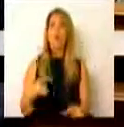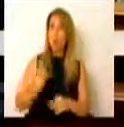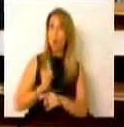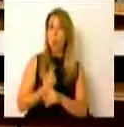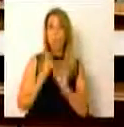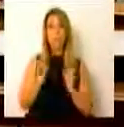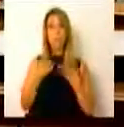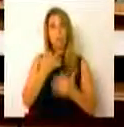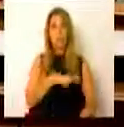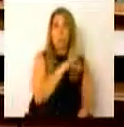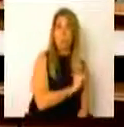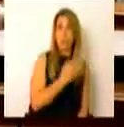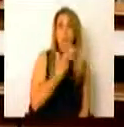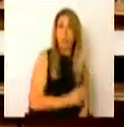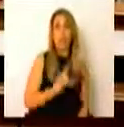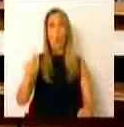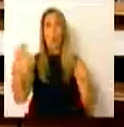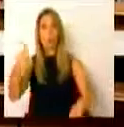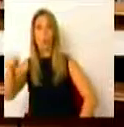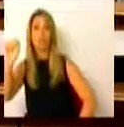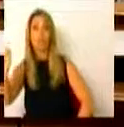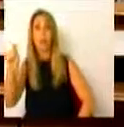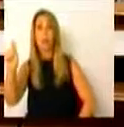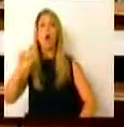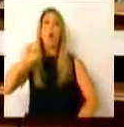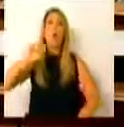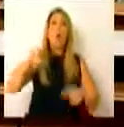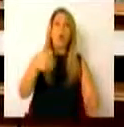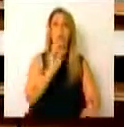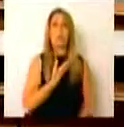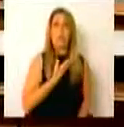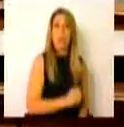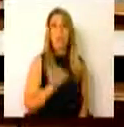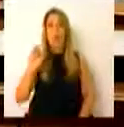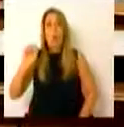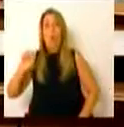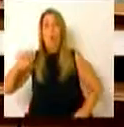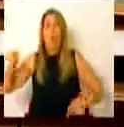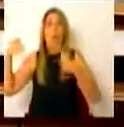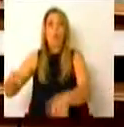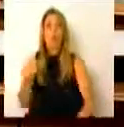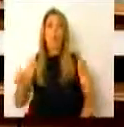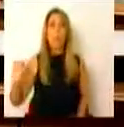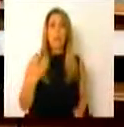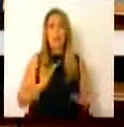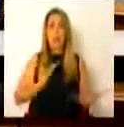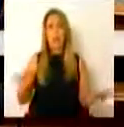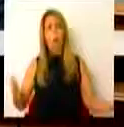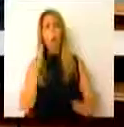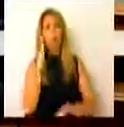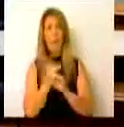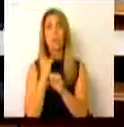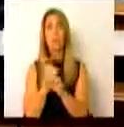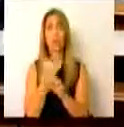Partido Socialista, outras a pedido do Bloco de Esquerda, outras a pedido do CDS, outras a pedido do PSD, precisamente porque estamos a trabalhar nelas. E por isso, encaramos da mesma maneira